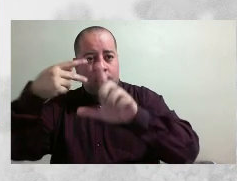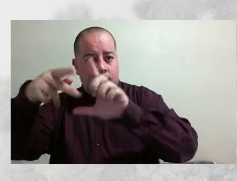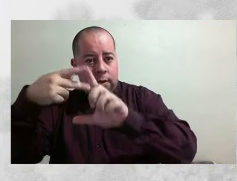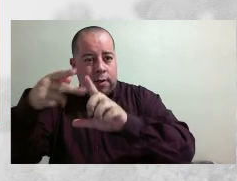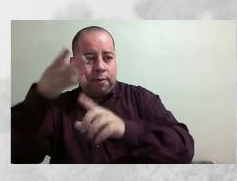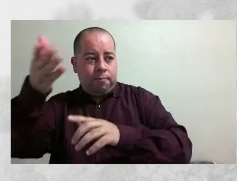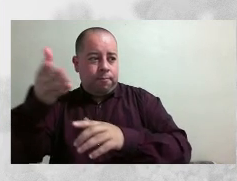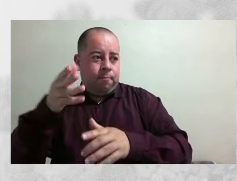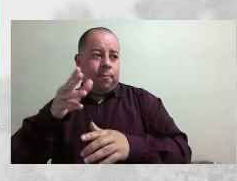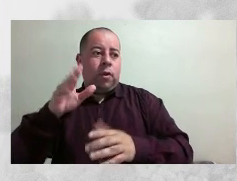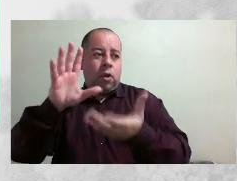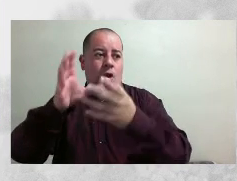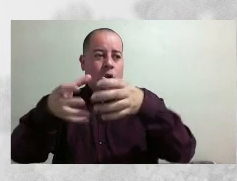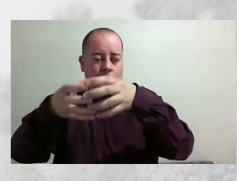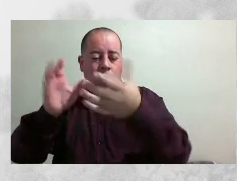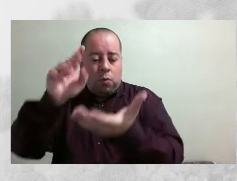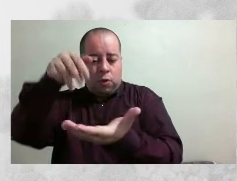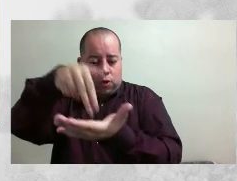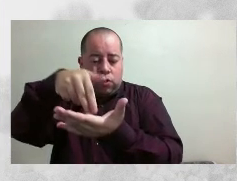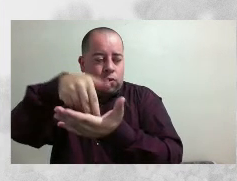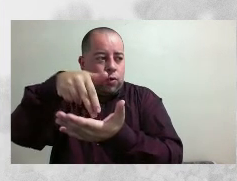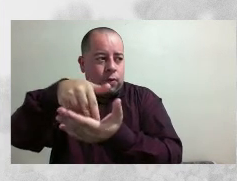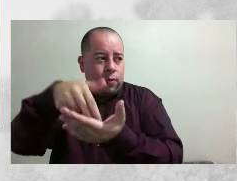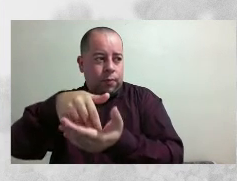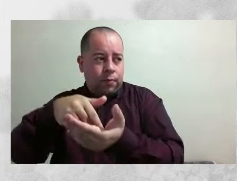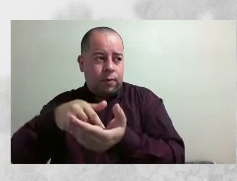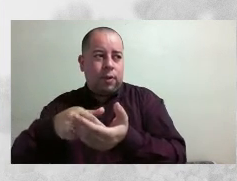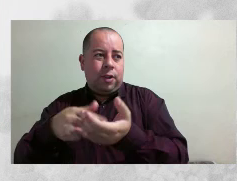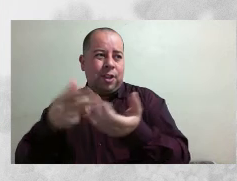página @nupedic, que é o Núcleo de Doenças